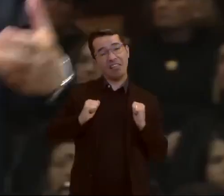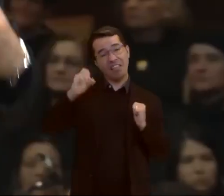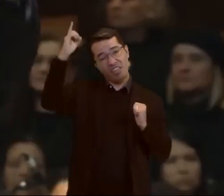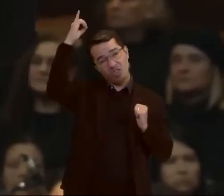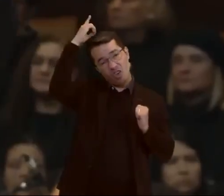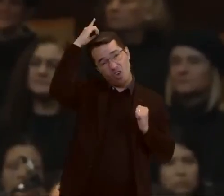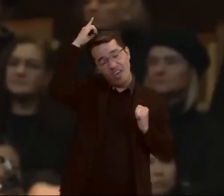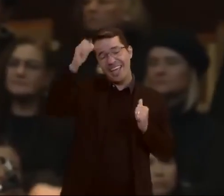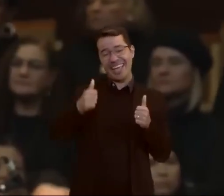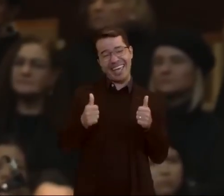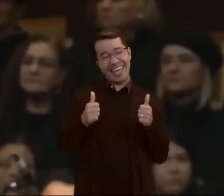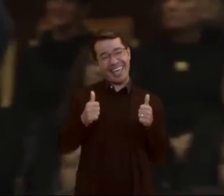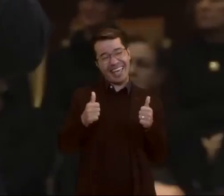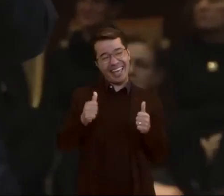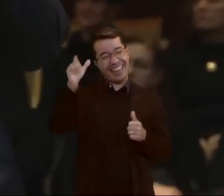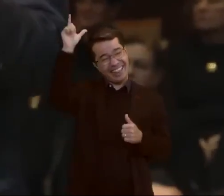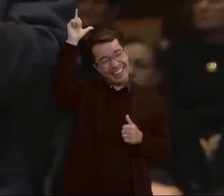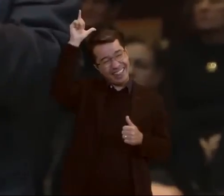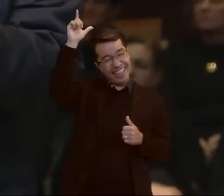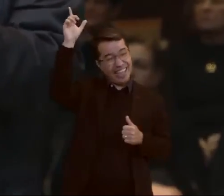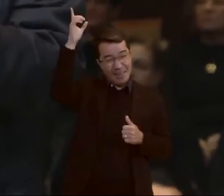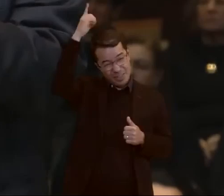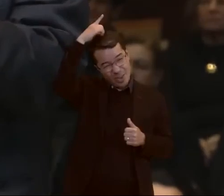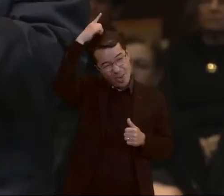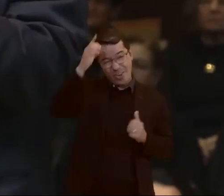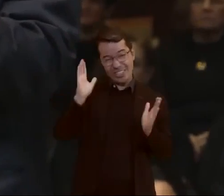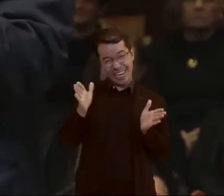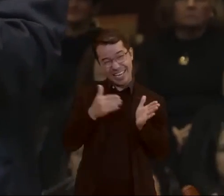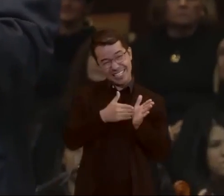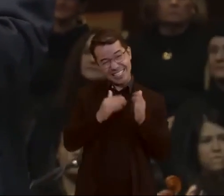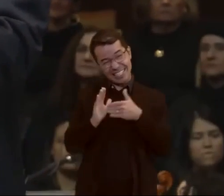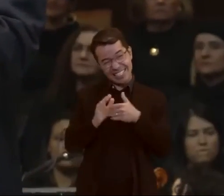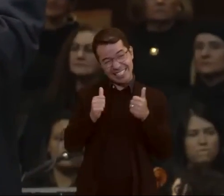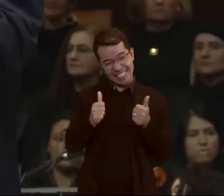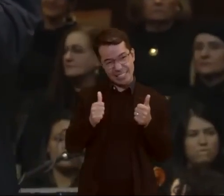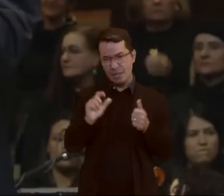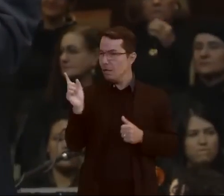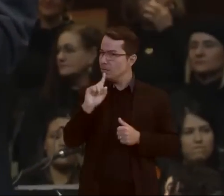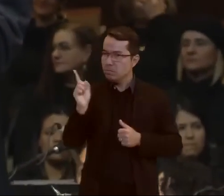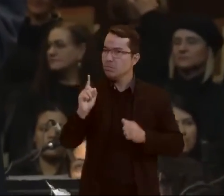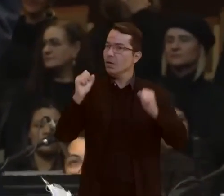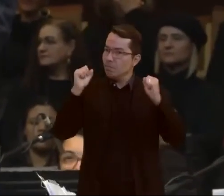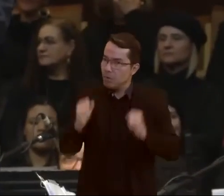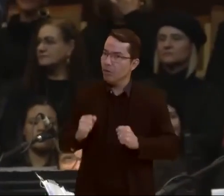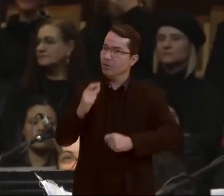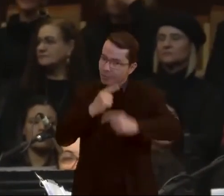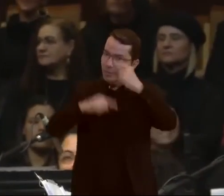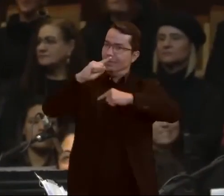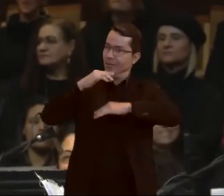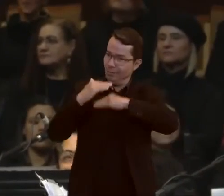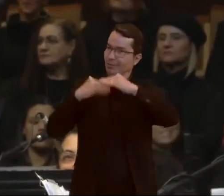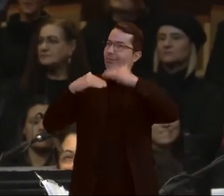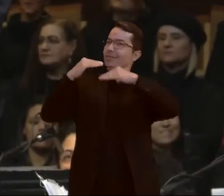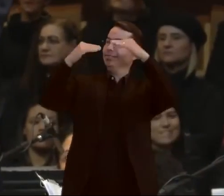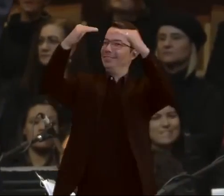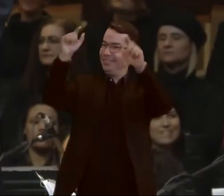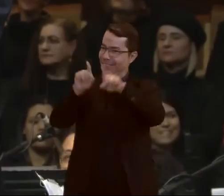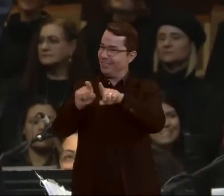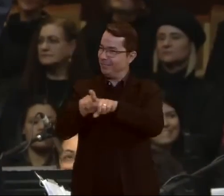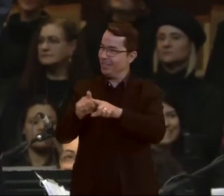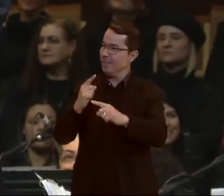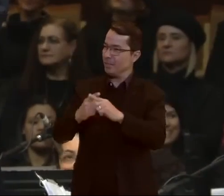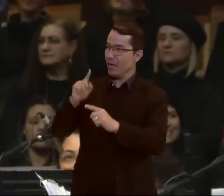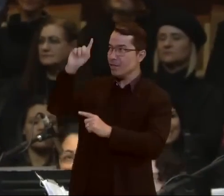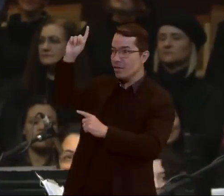graça poderosa de Deus que nós já recebemos. Por quê? Porque esses sinais, eles são libertadores